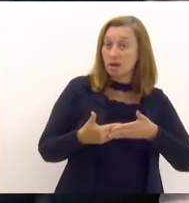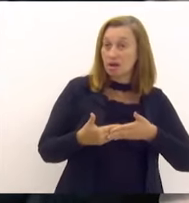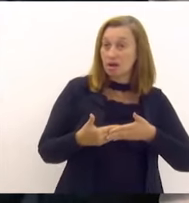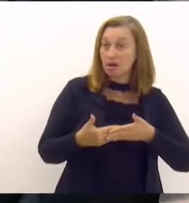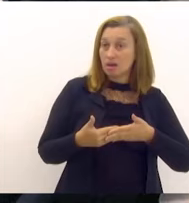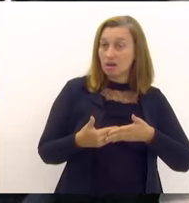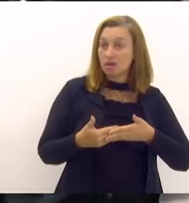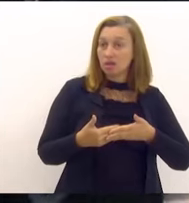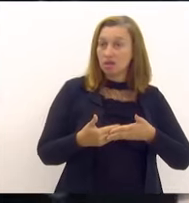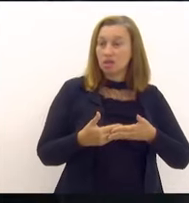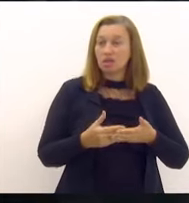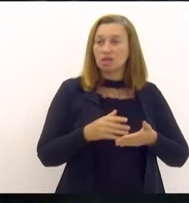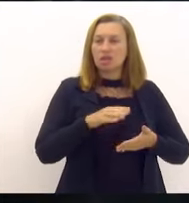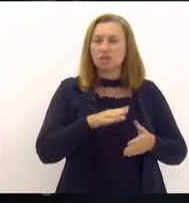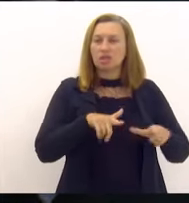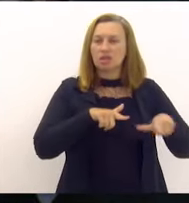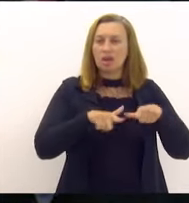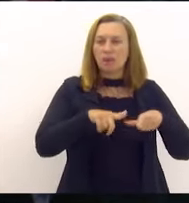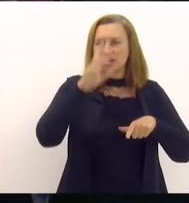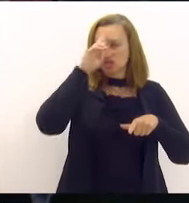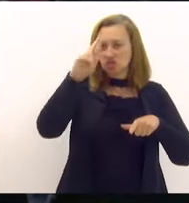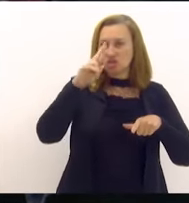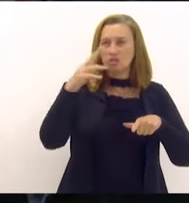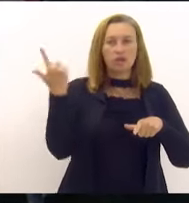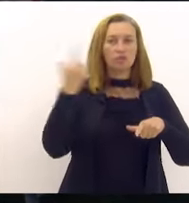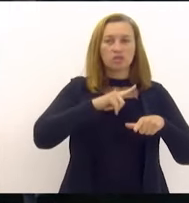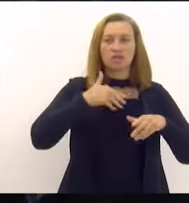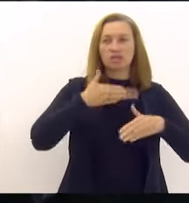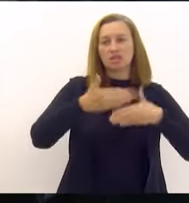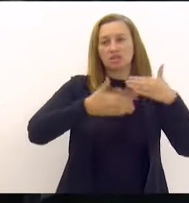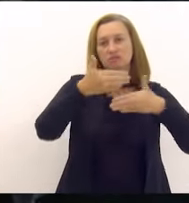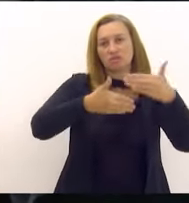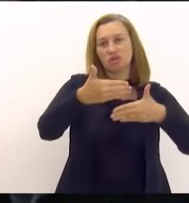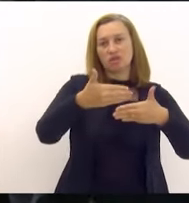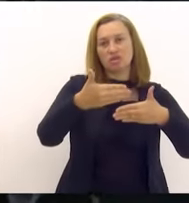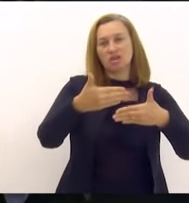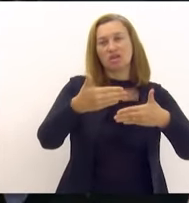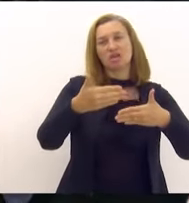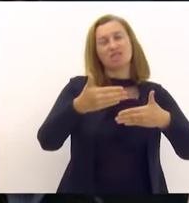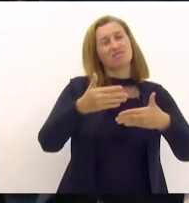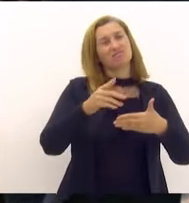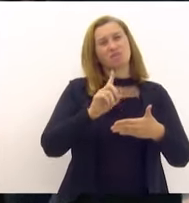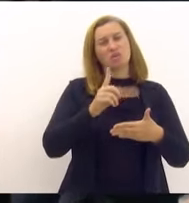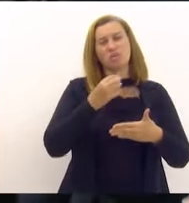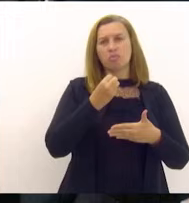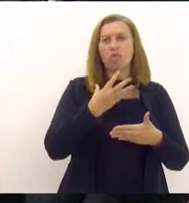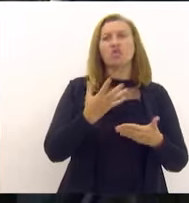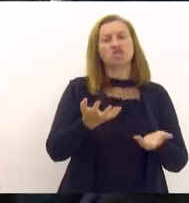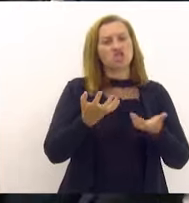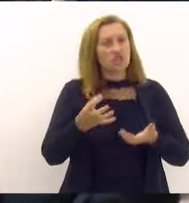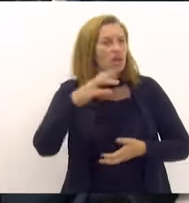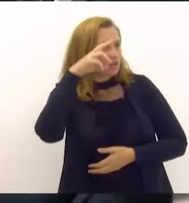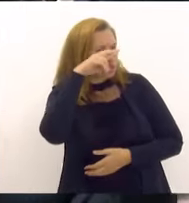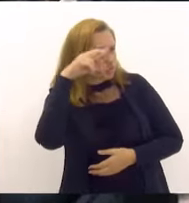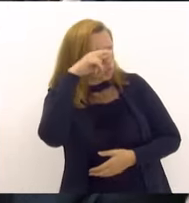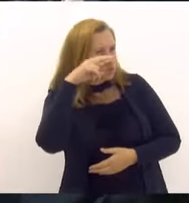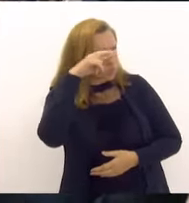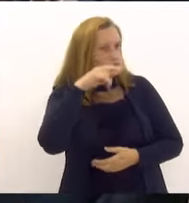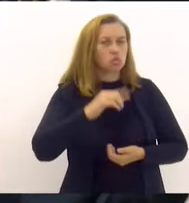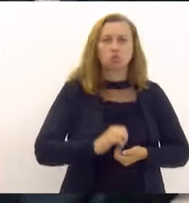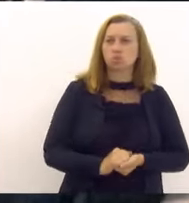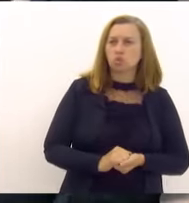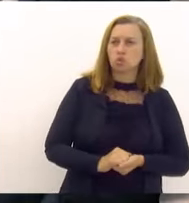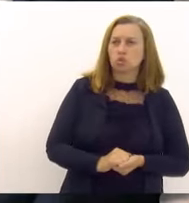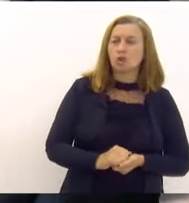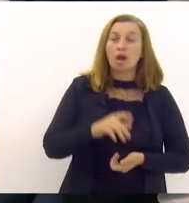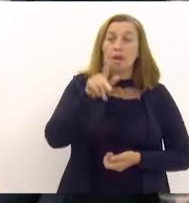das chefias para conseguir progredir. E isso é uma distorção. A gente quer que os inspetores, que os investigadores, que